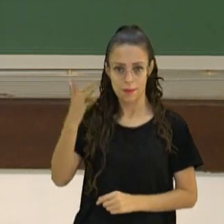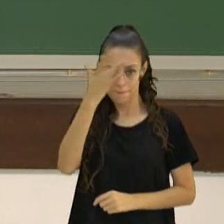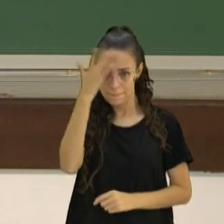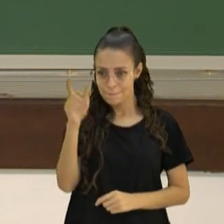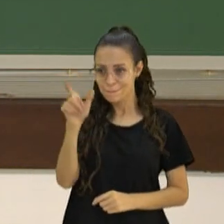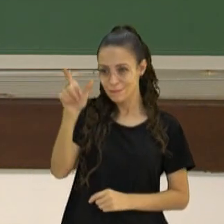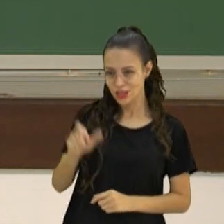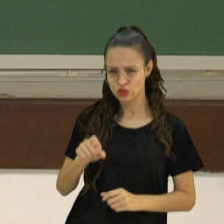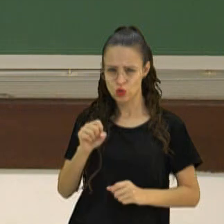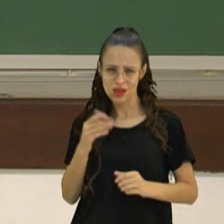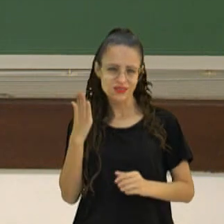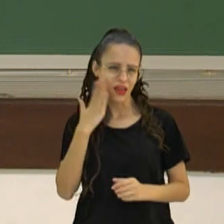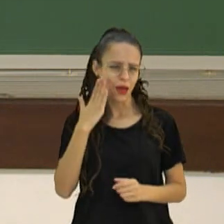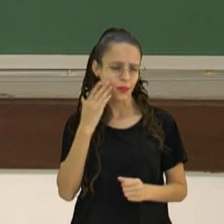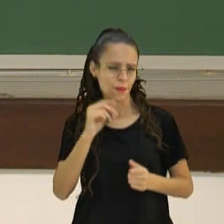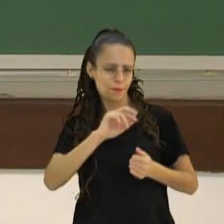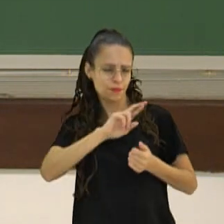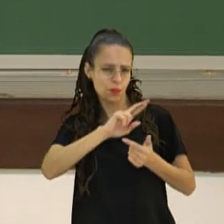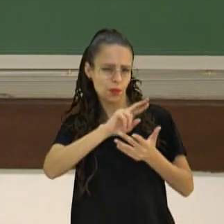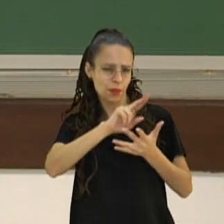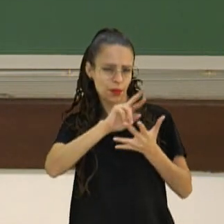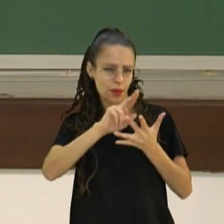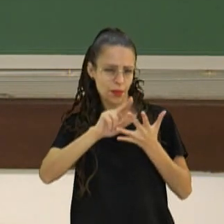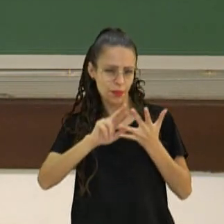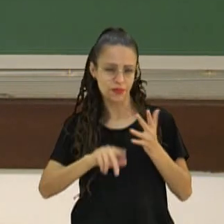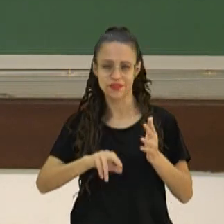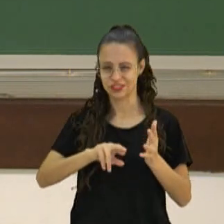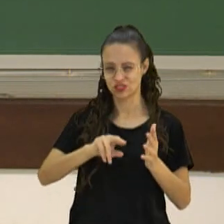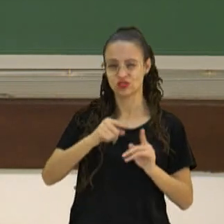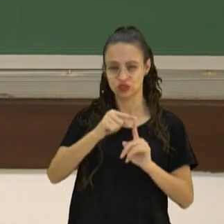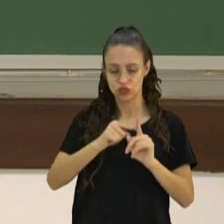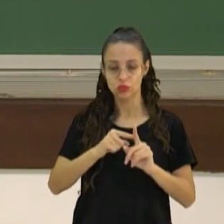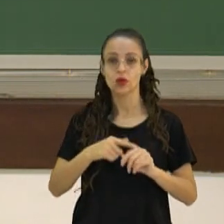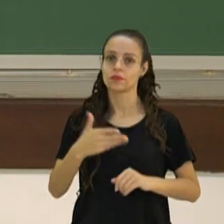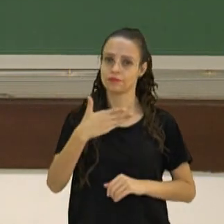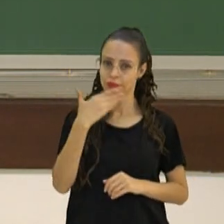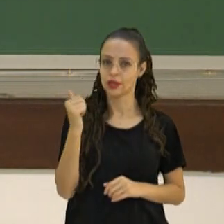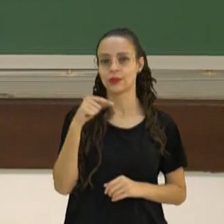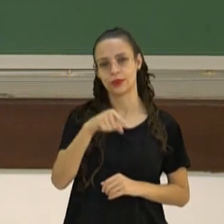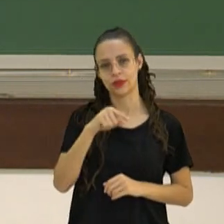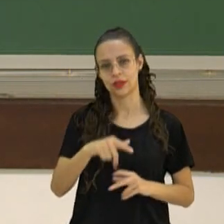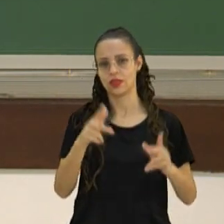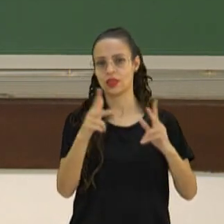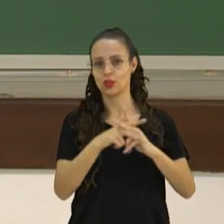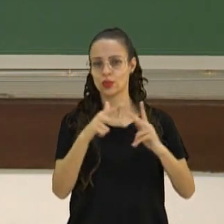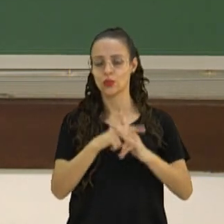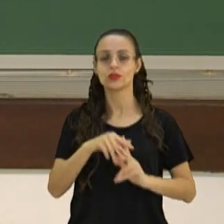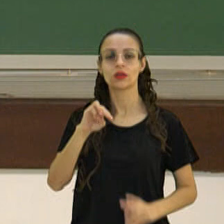domina, melhor ele vai se sair, né, na competição, né. Então aí eu tenho tanto